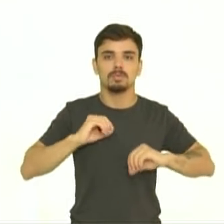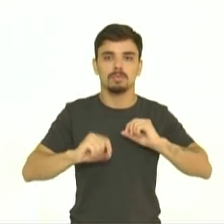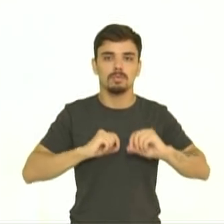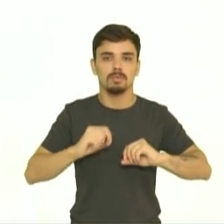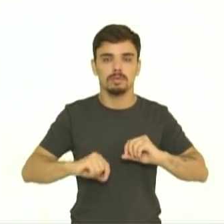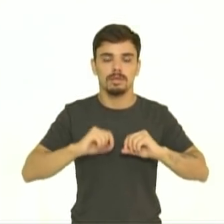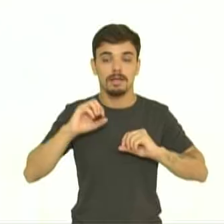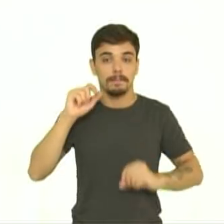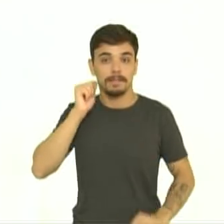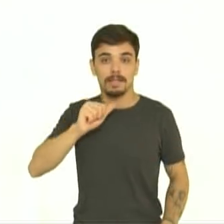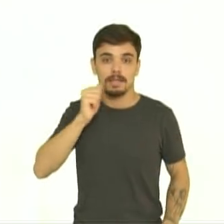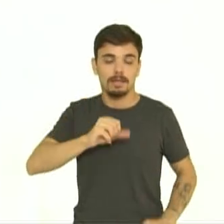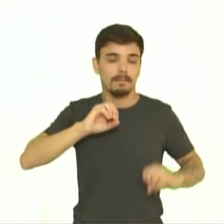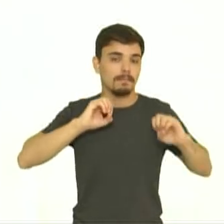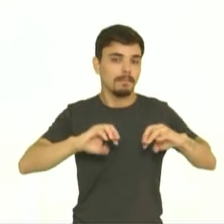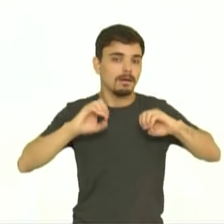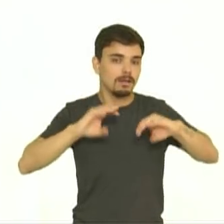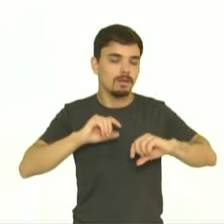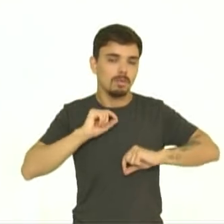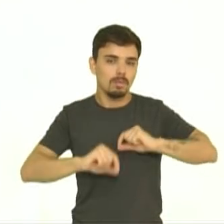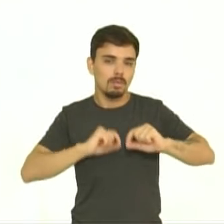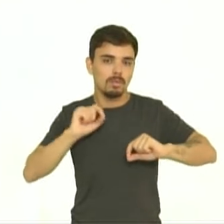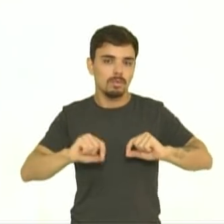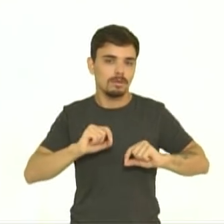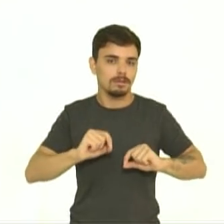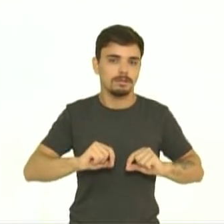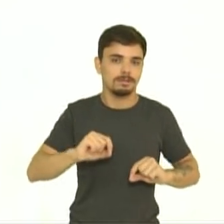na verdade, ela, a autora, precisa ser